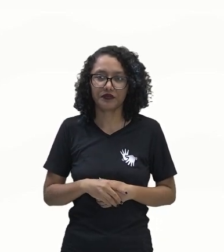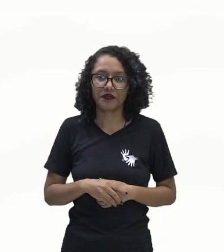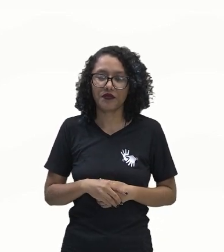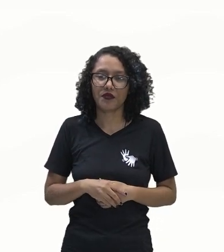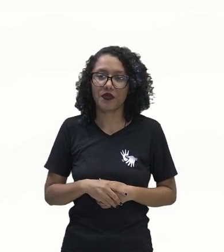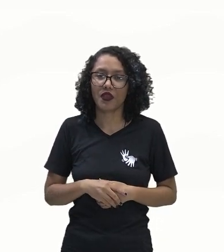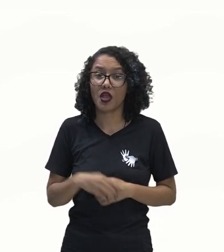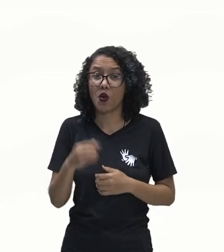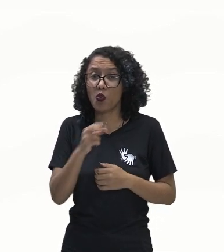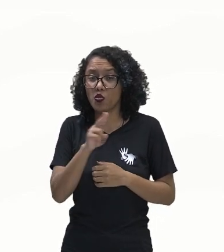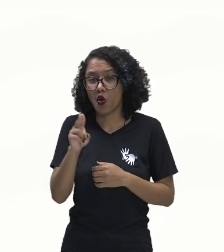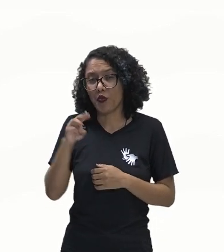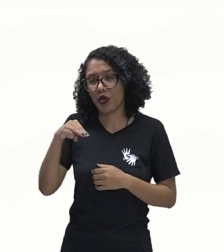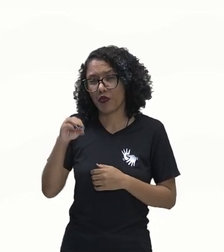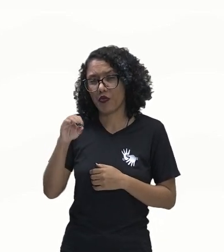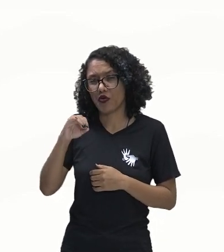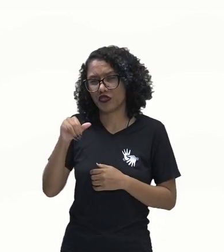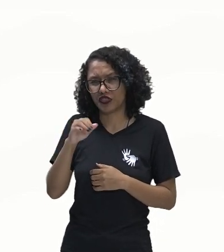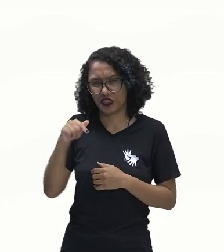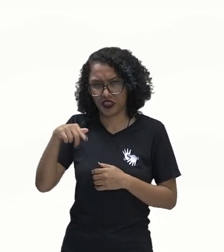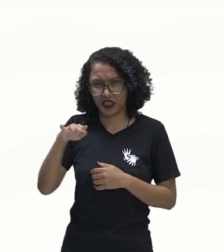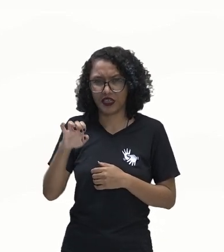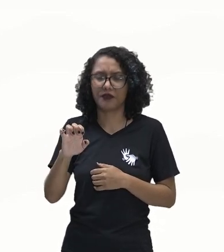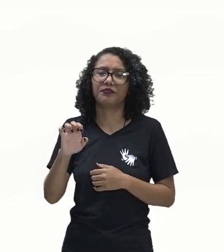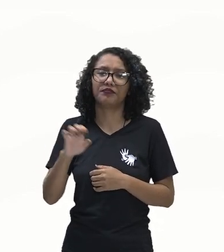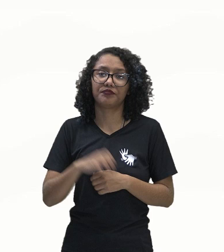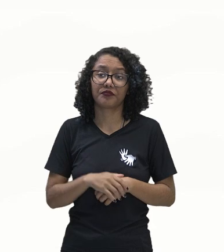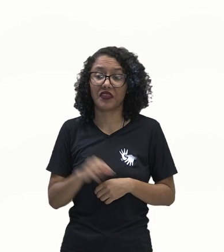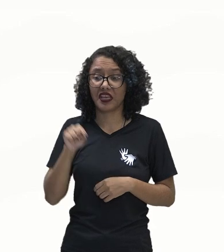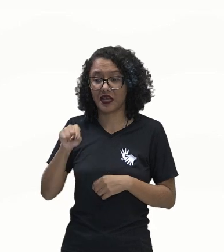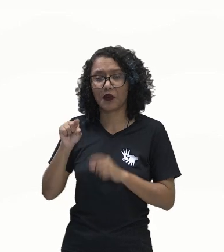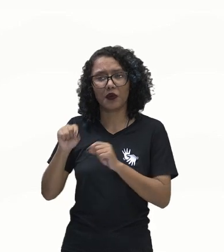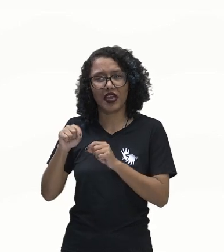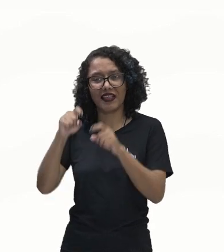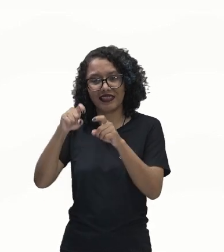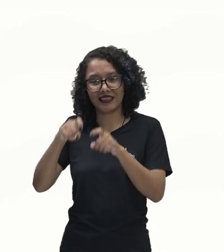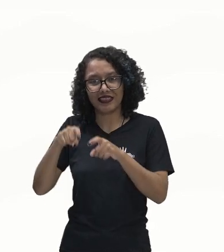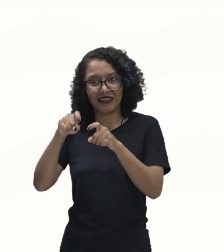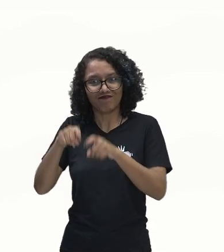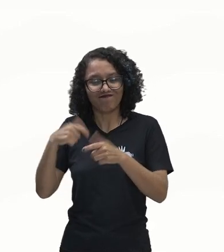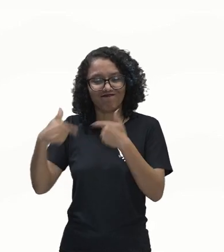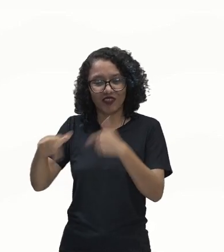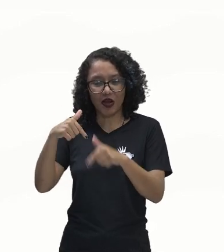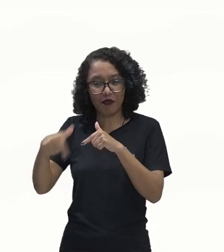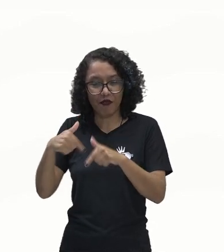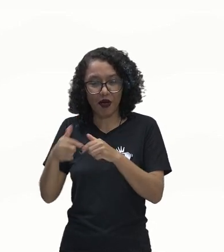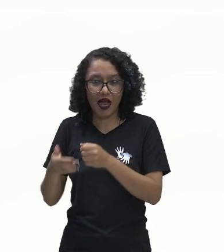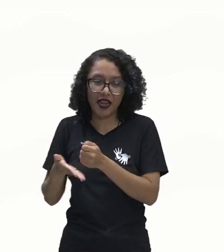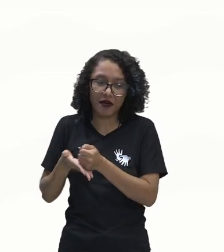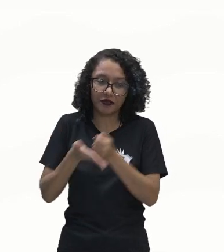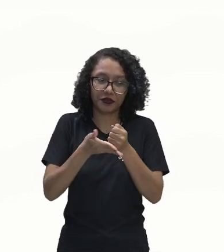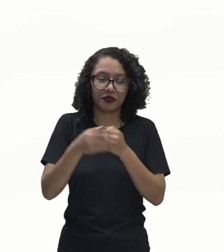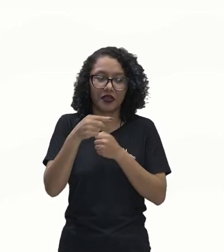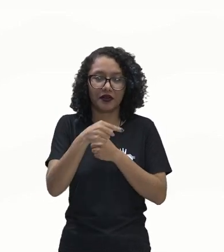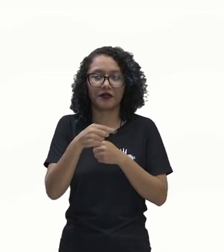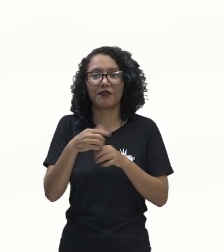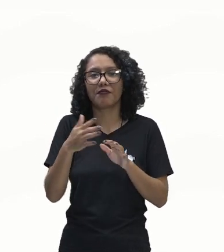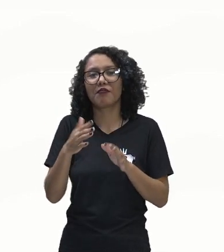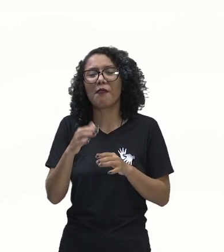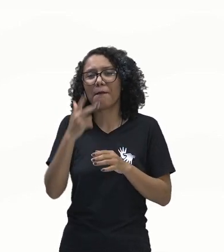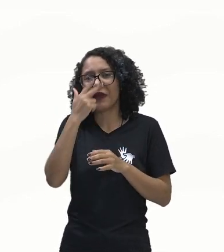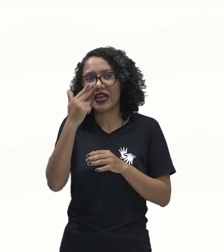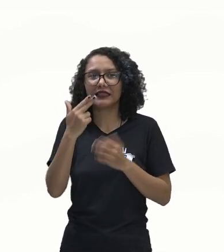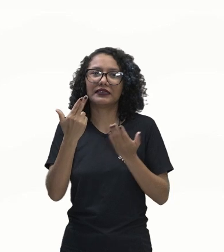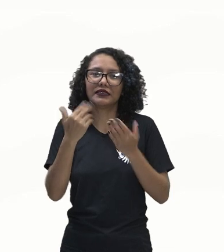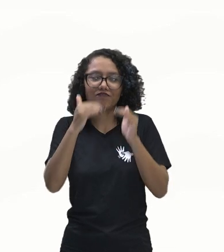mujiques. Então, esses camponeses vão trabalhar para a nobreza, para os boiardos, em regime de quase servidão.